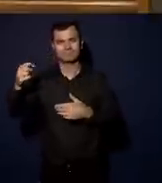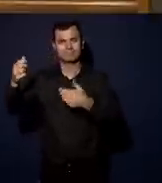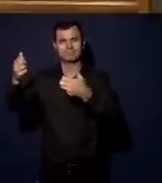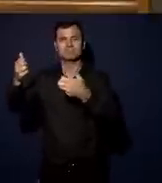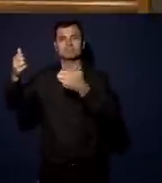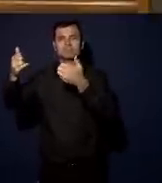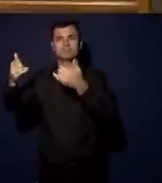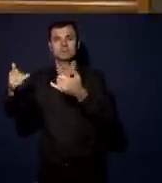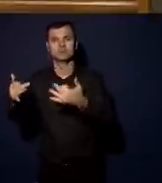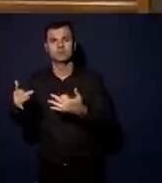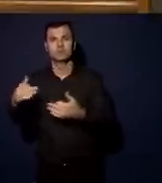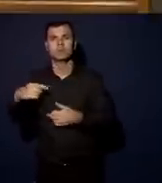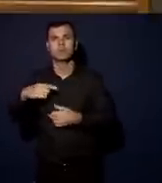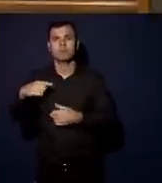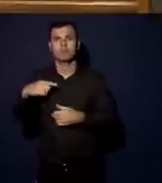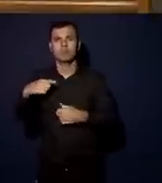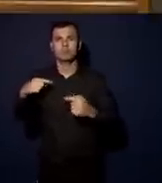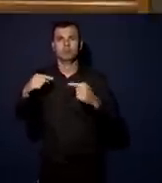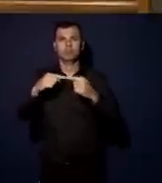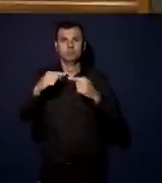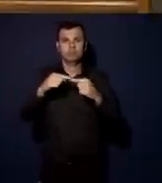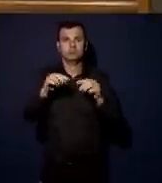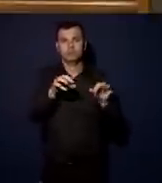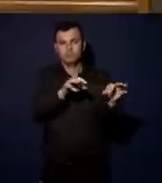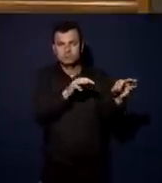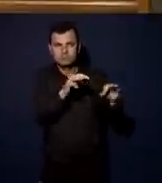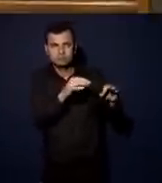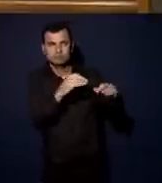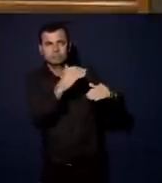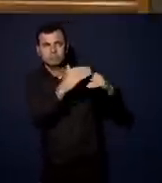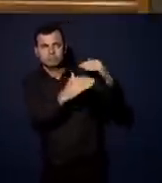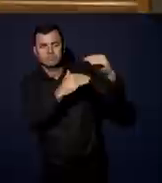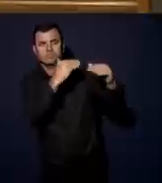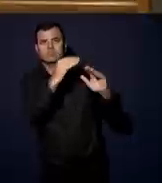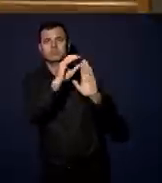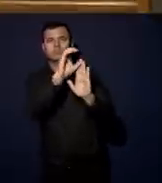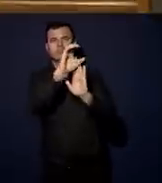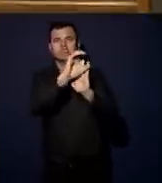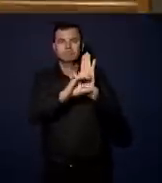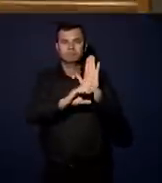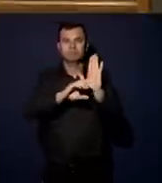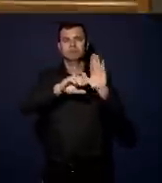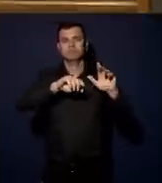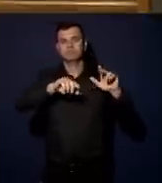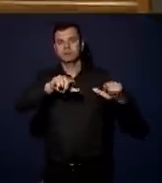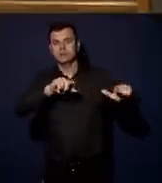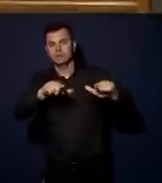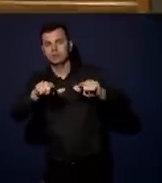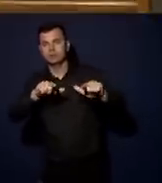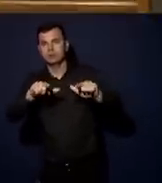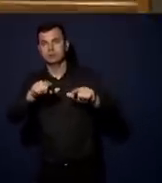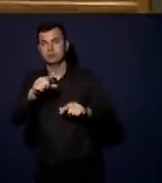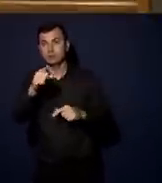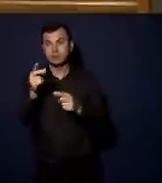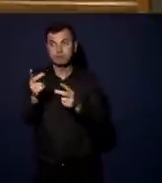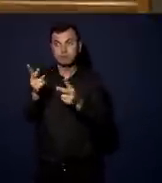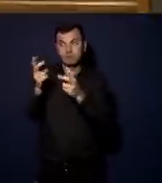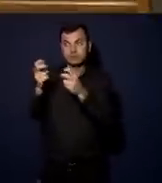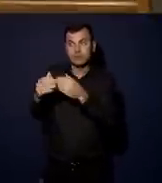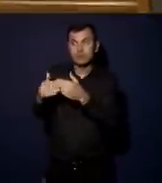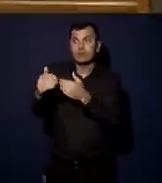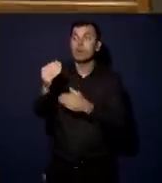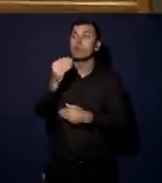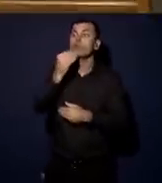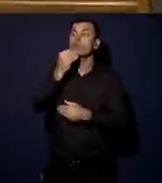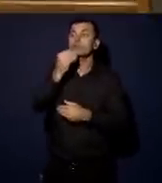das capacidades né que vem sendo desenvolvidas em serviço em crédito mas se vocês vem alguma oportunidade inorgânica